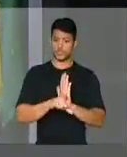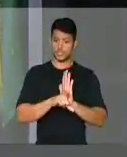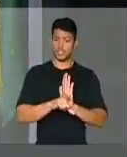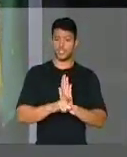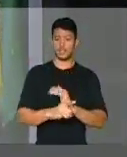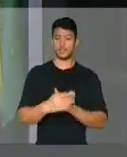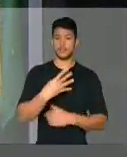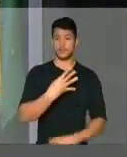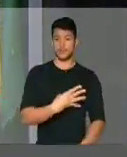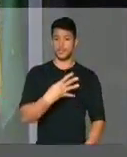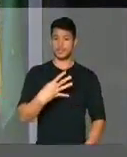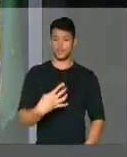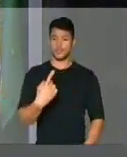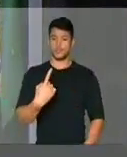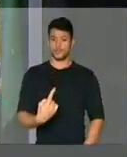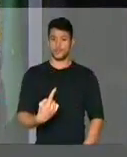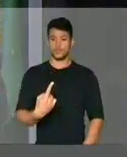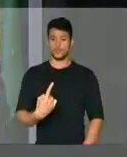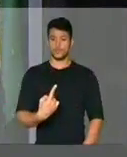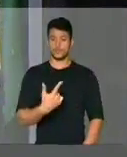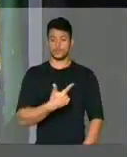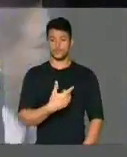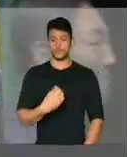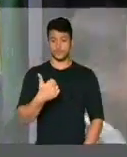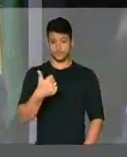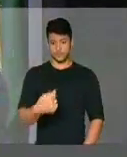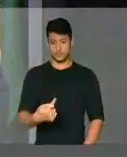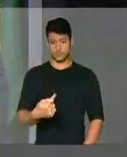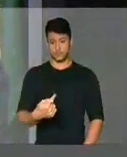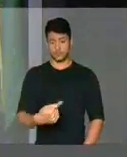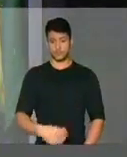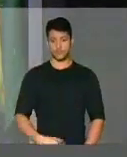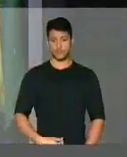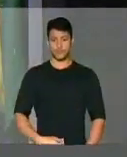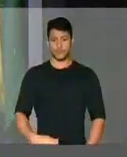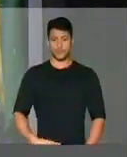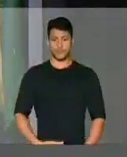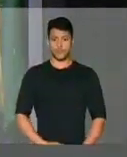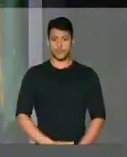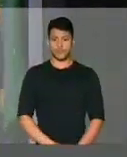complementar 441 de 2017. Muito obrigado, senhor presidente.